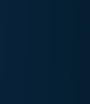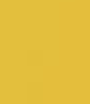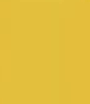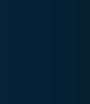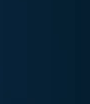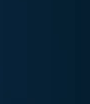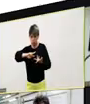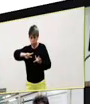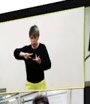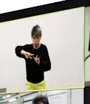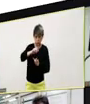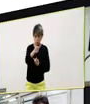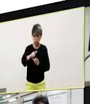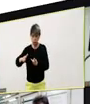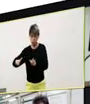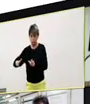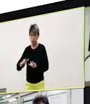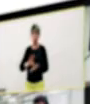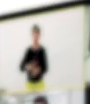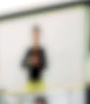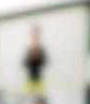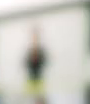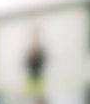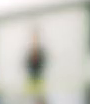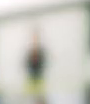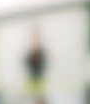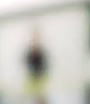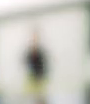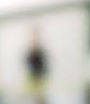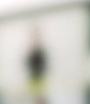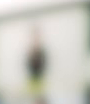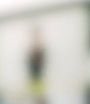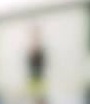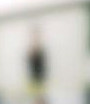sessão teve transmissão pela internet e pode ser revista a qualquer momento pelo site do